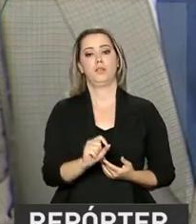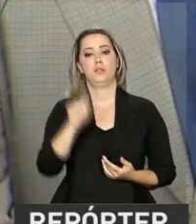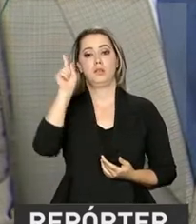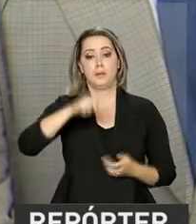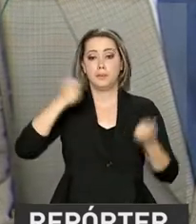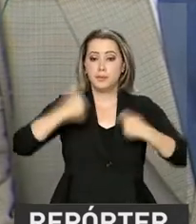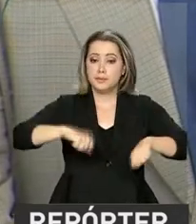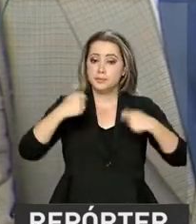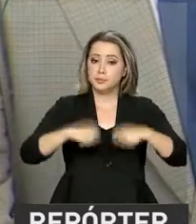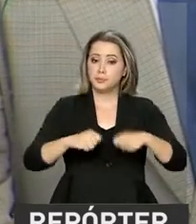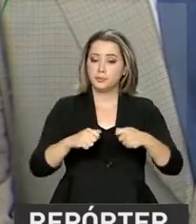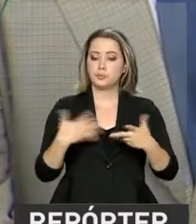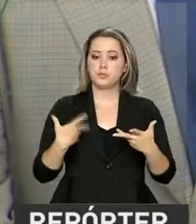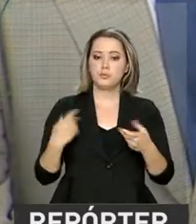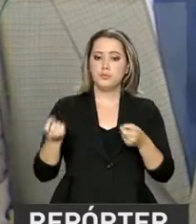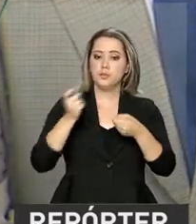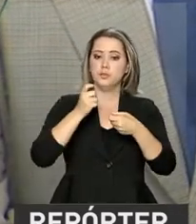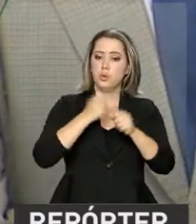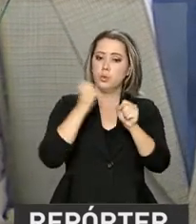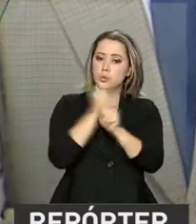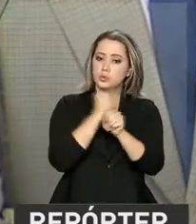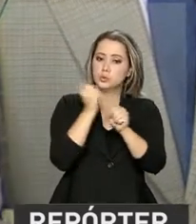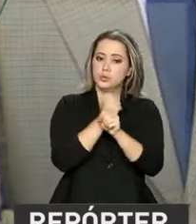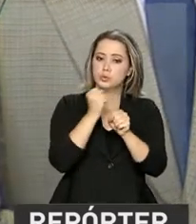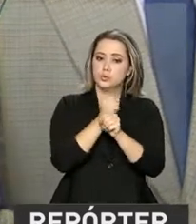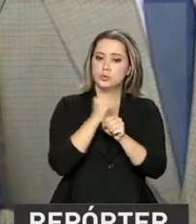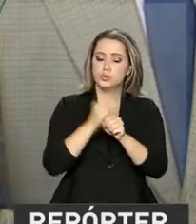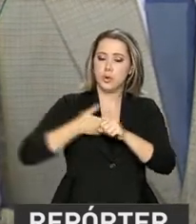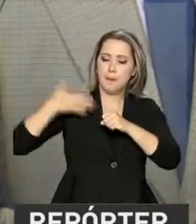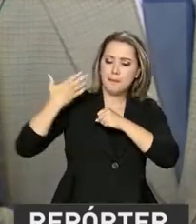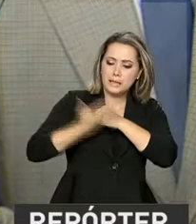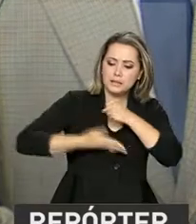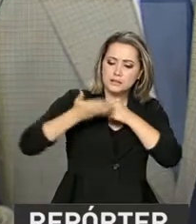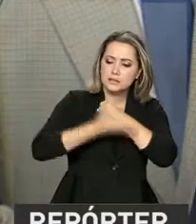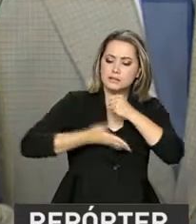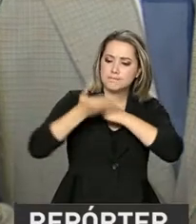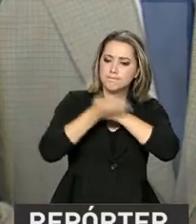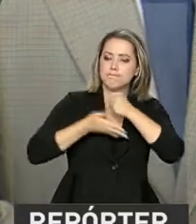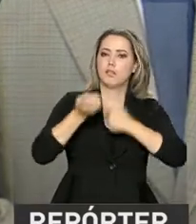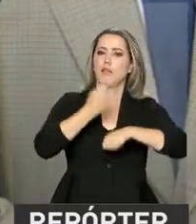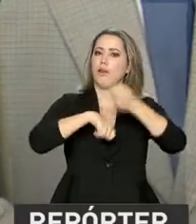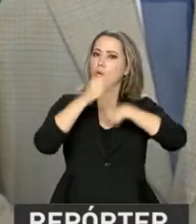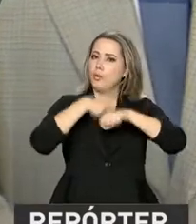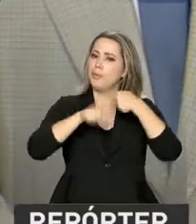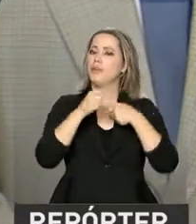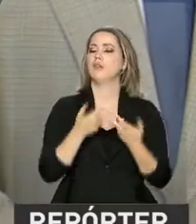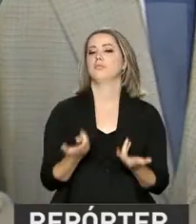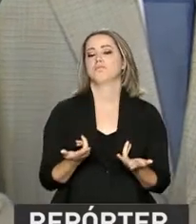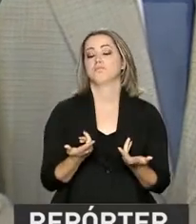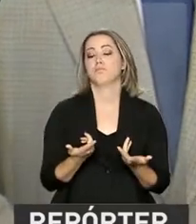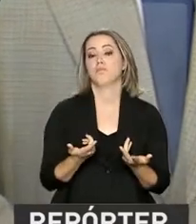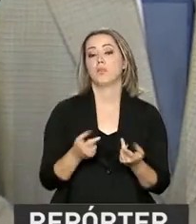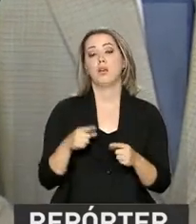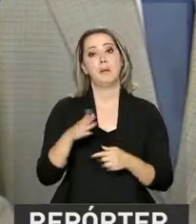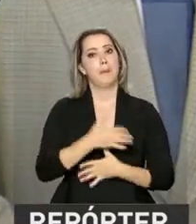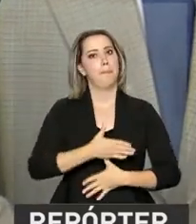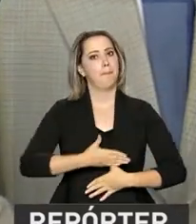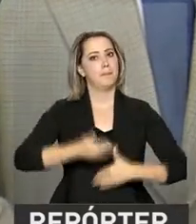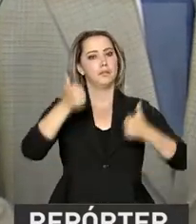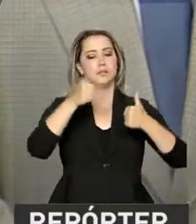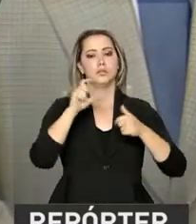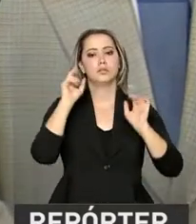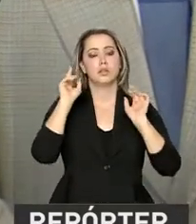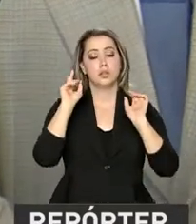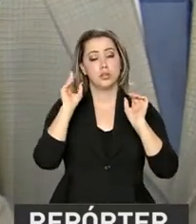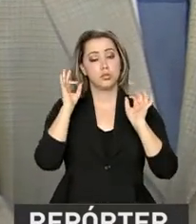imprescindível construir os fundamentos da economia brasileira e melhorámos significativamente